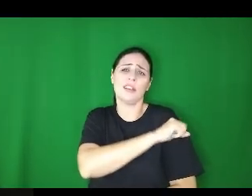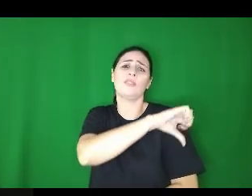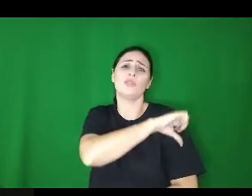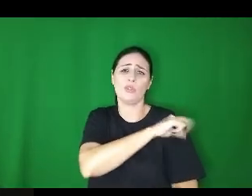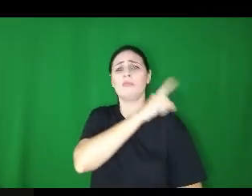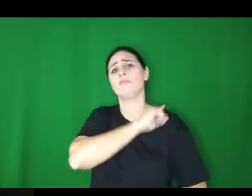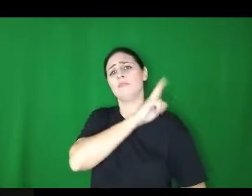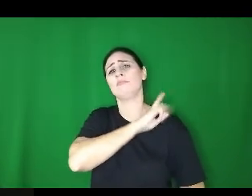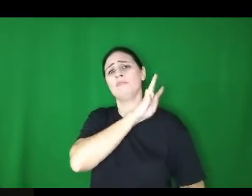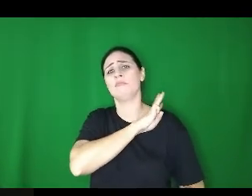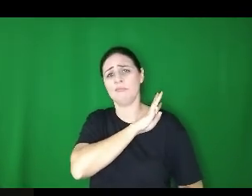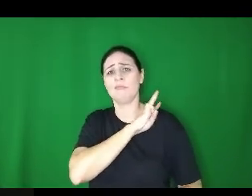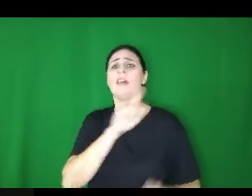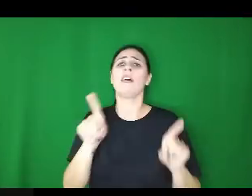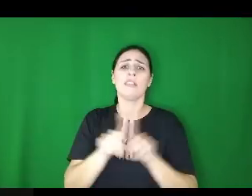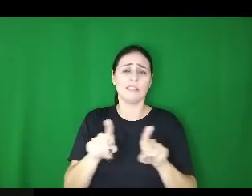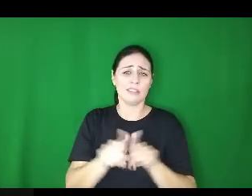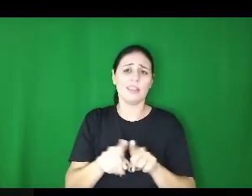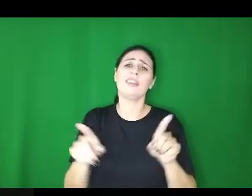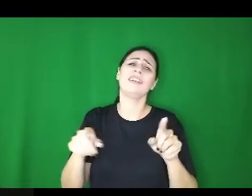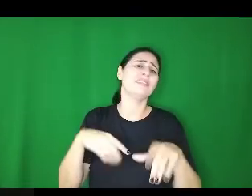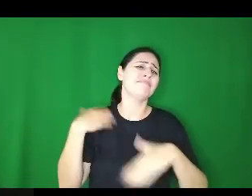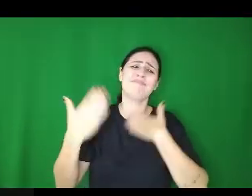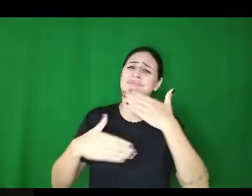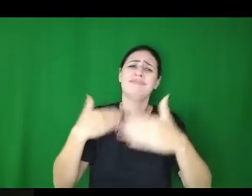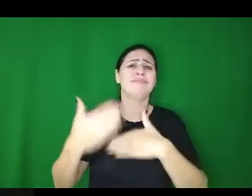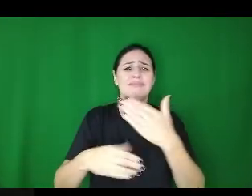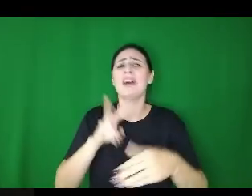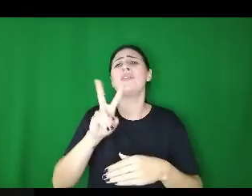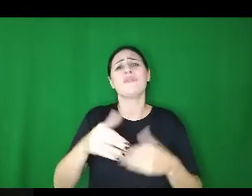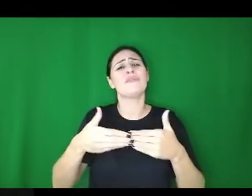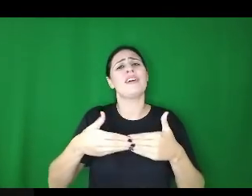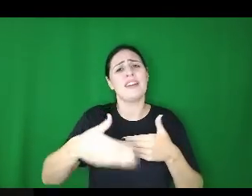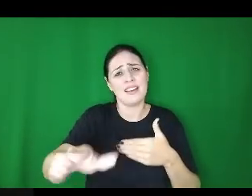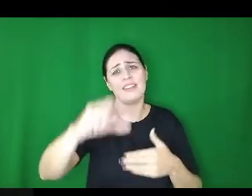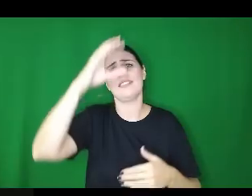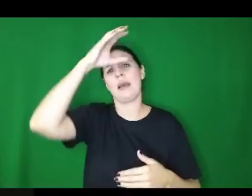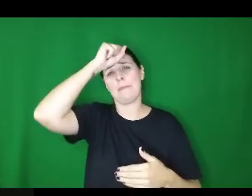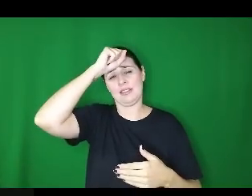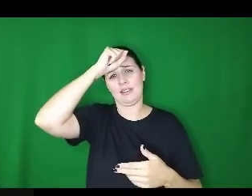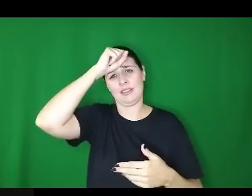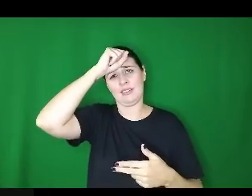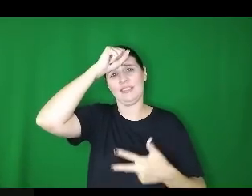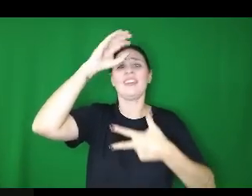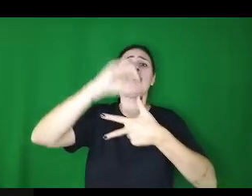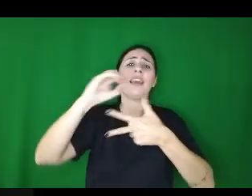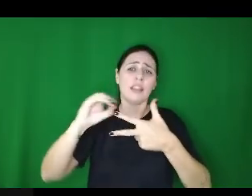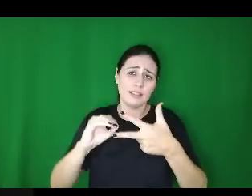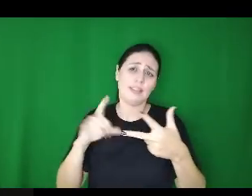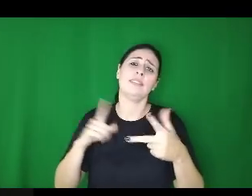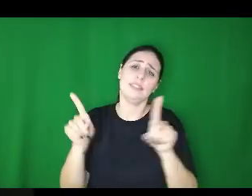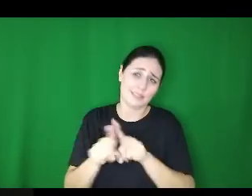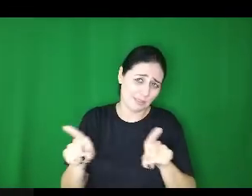tá? Retomando, porque depois vão falar, olha lá, ela falou que... Não, não é isso. Mas se relacionar a produção de lixo doméstico